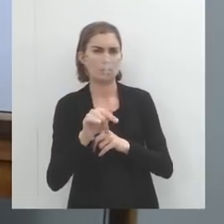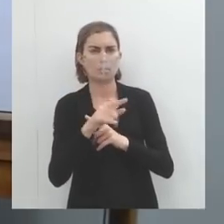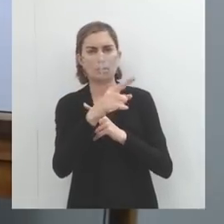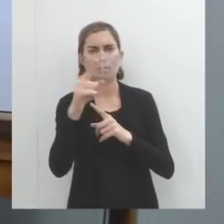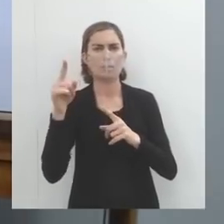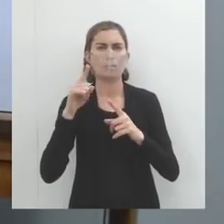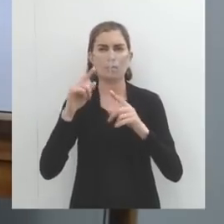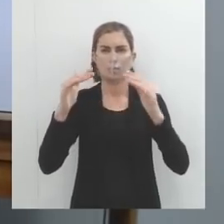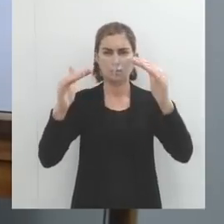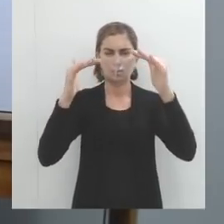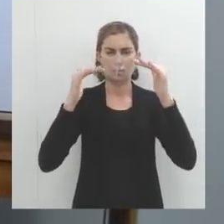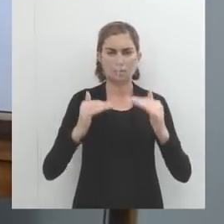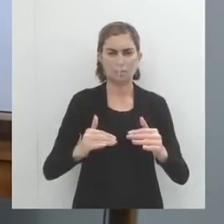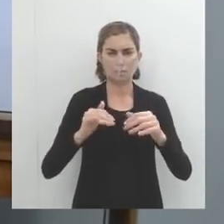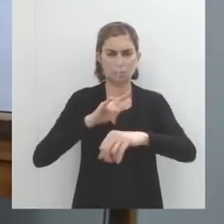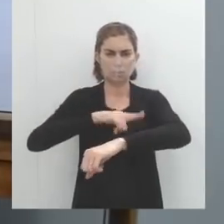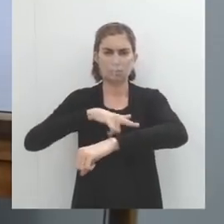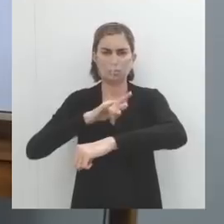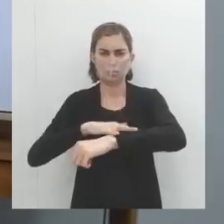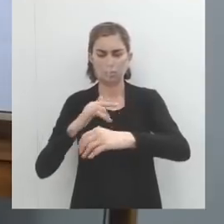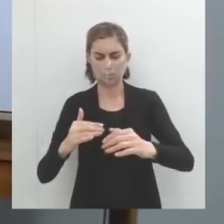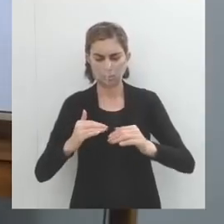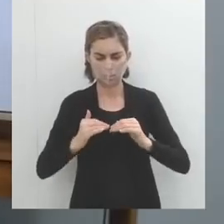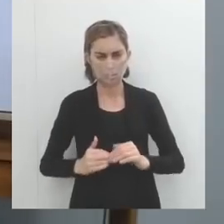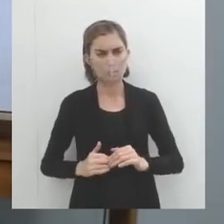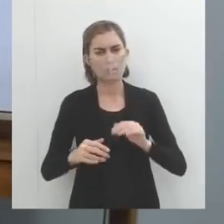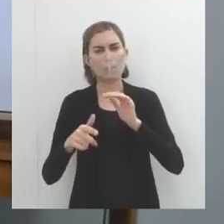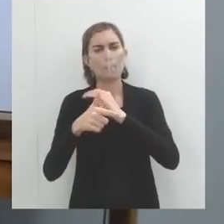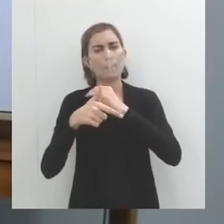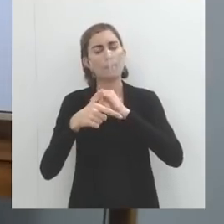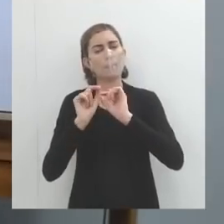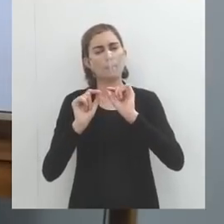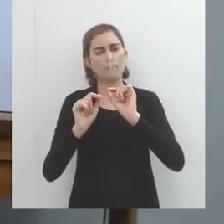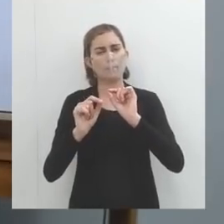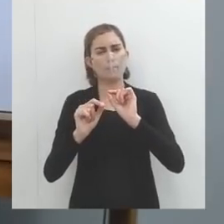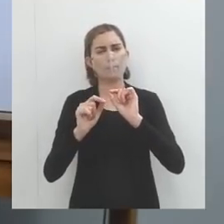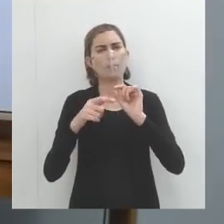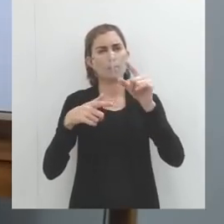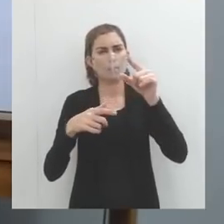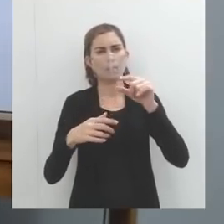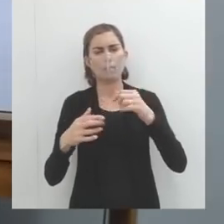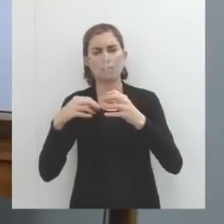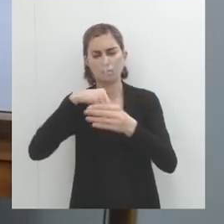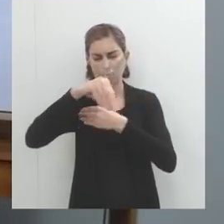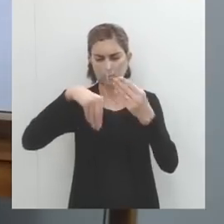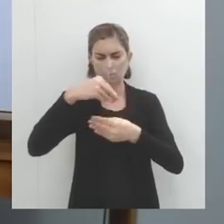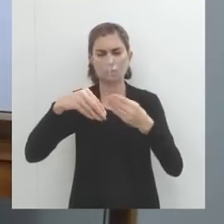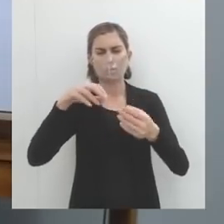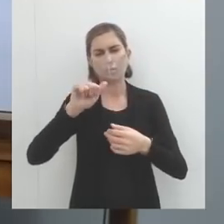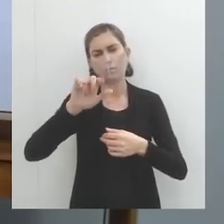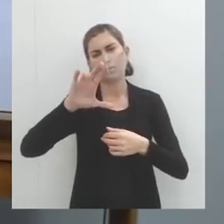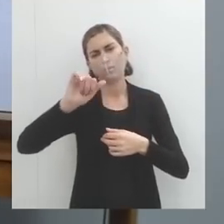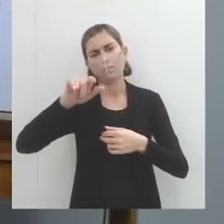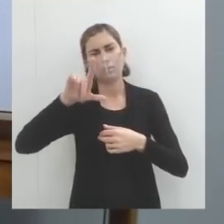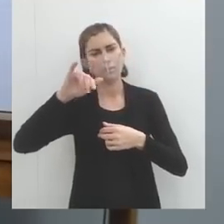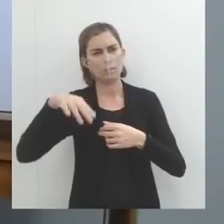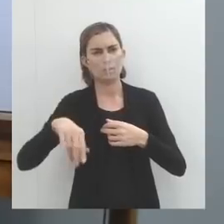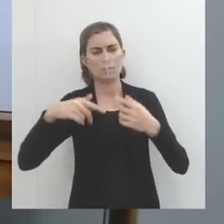fica logo abaixo da bexiga urinária. E qual é o papel dela? Ela vai secretar substâncias alcalinas que